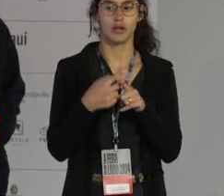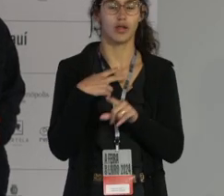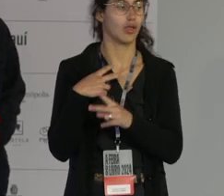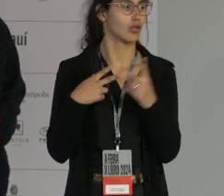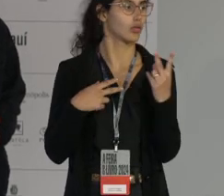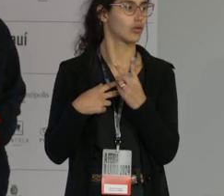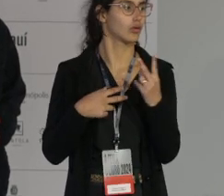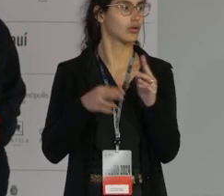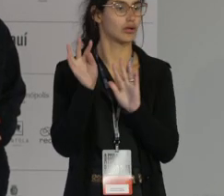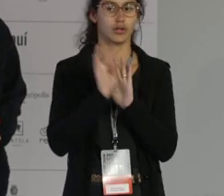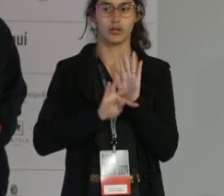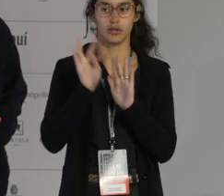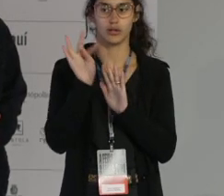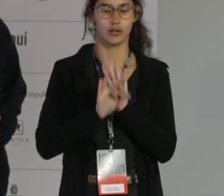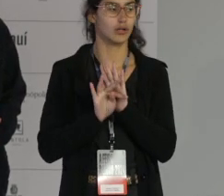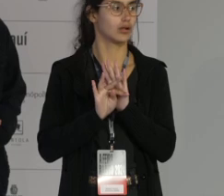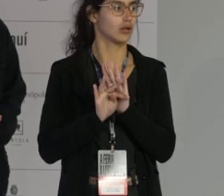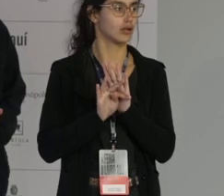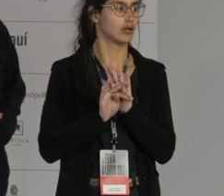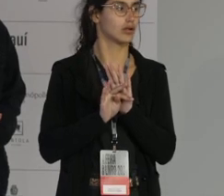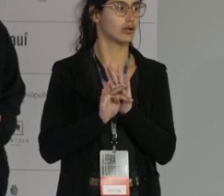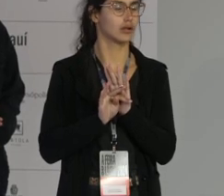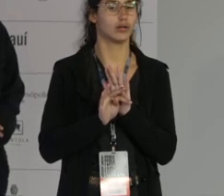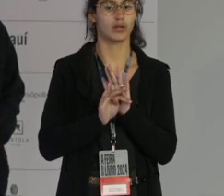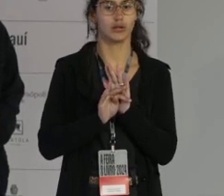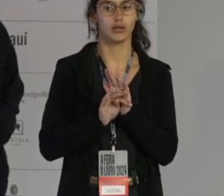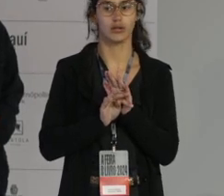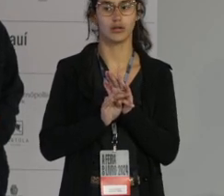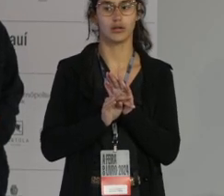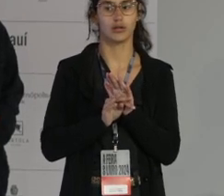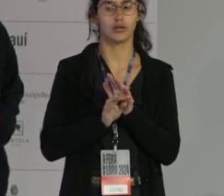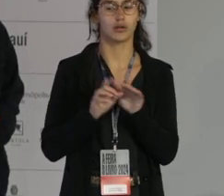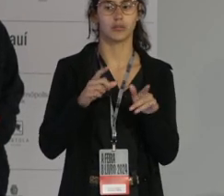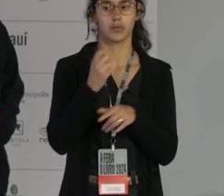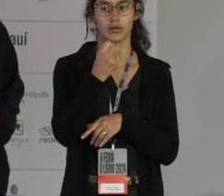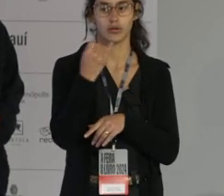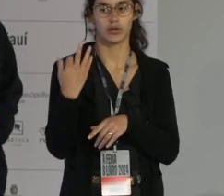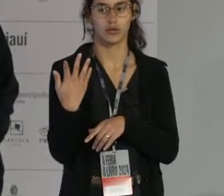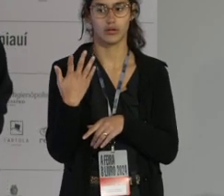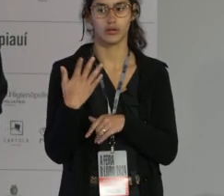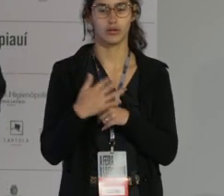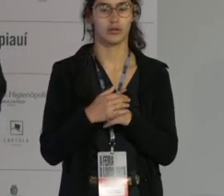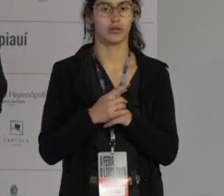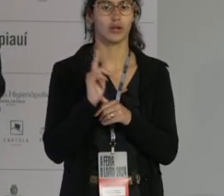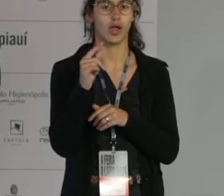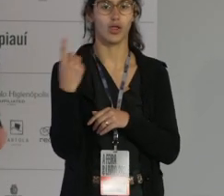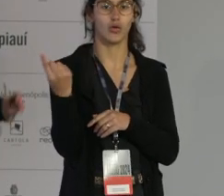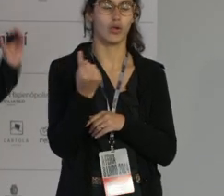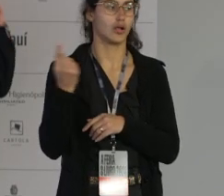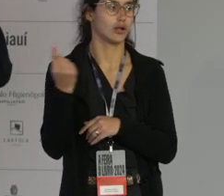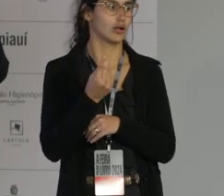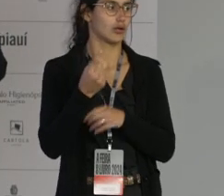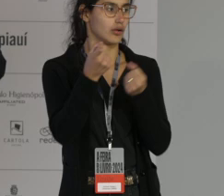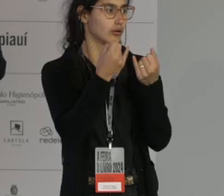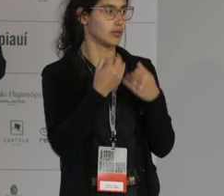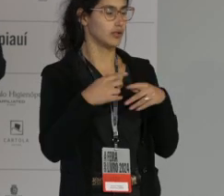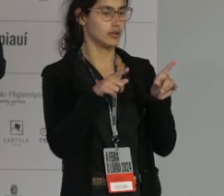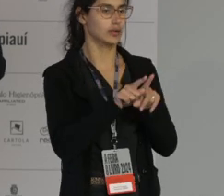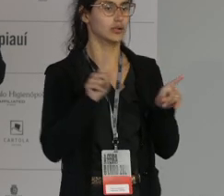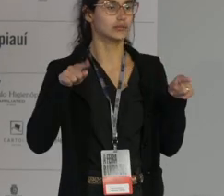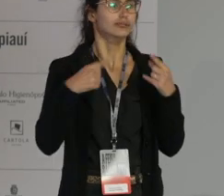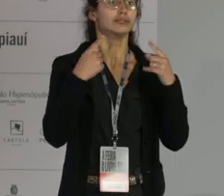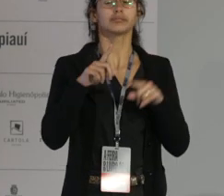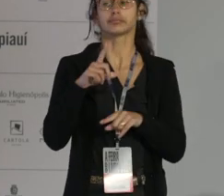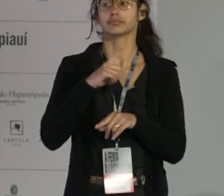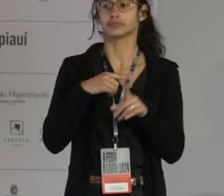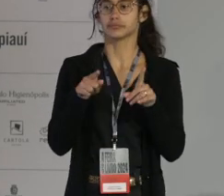dois textos que não era tão claro para mim quanto eles têm relação, quanto tem relação a solidão descrita na música dos